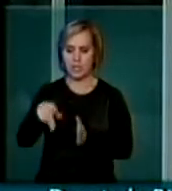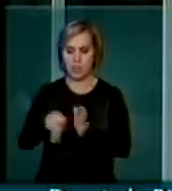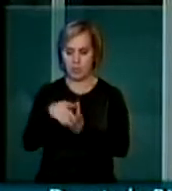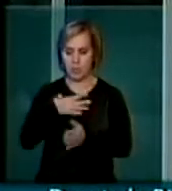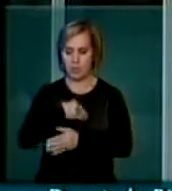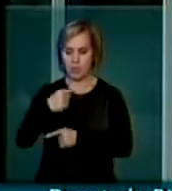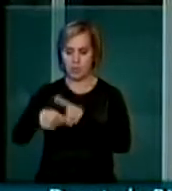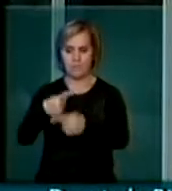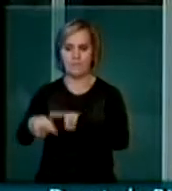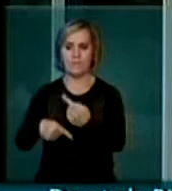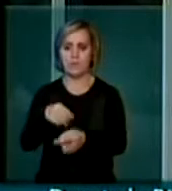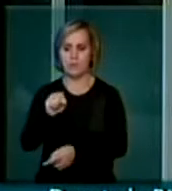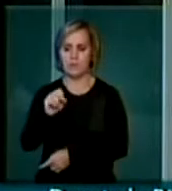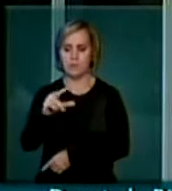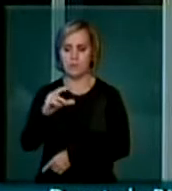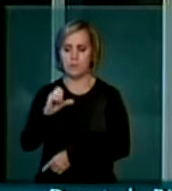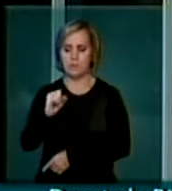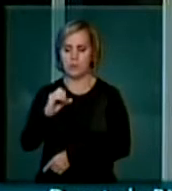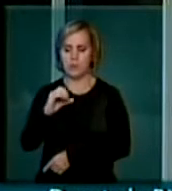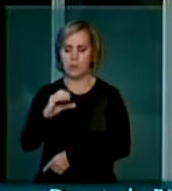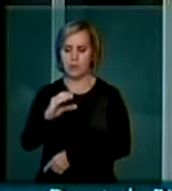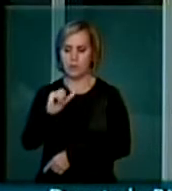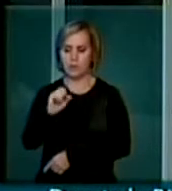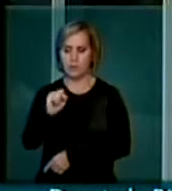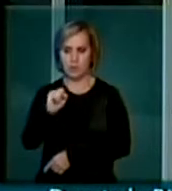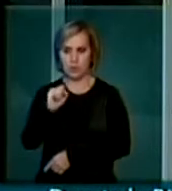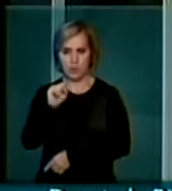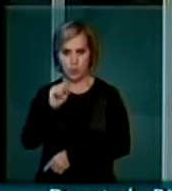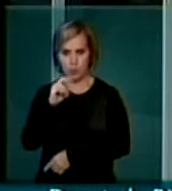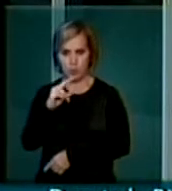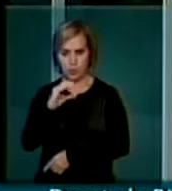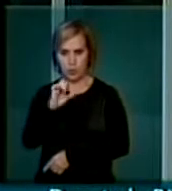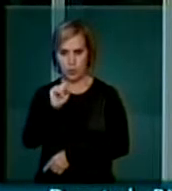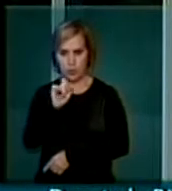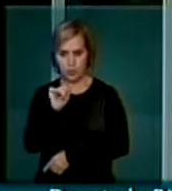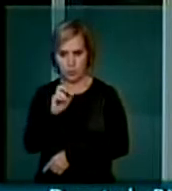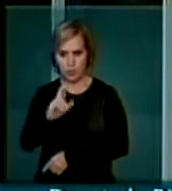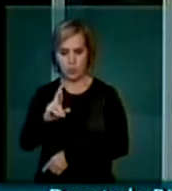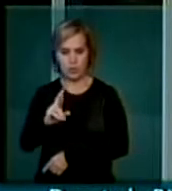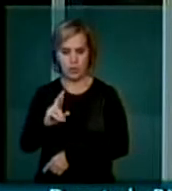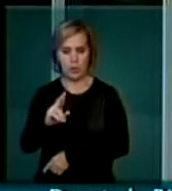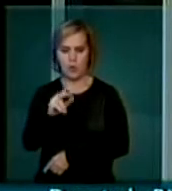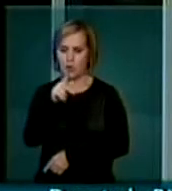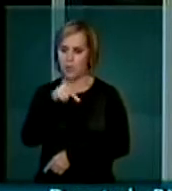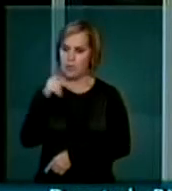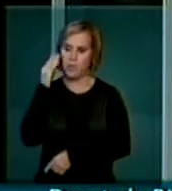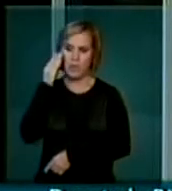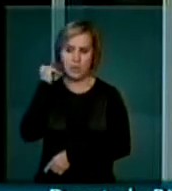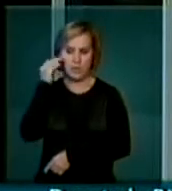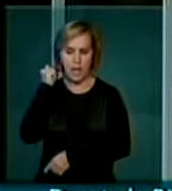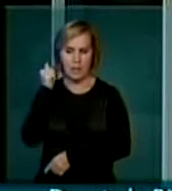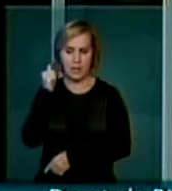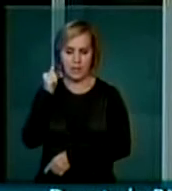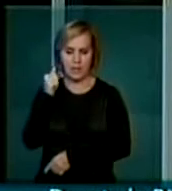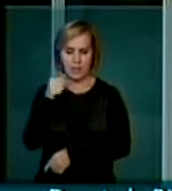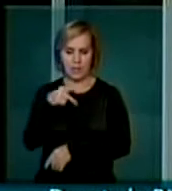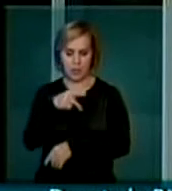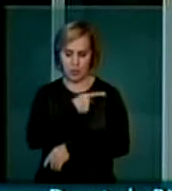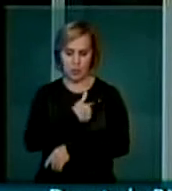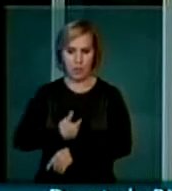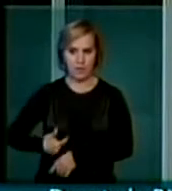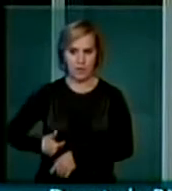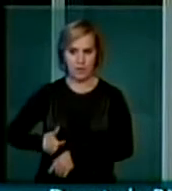Aires Brito sabe que um país não prospera quando a prioridade de um governo não é administrar, mas eleger os seus